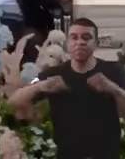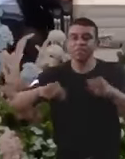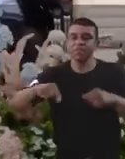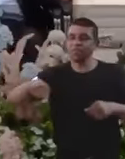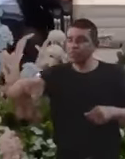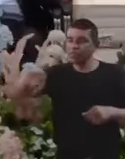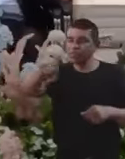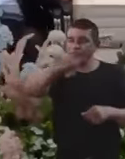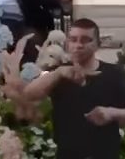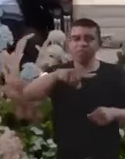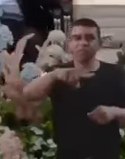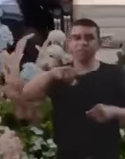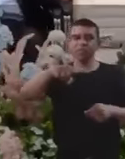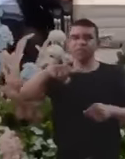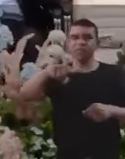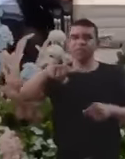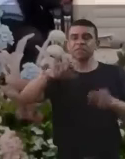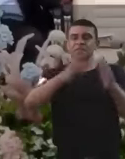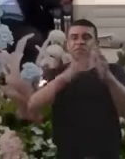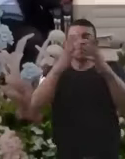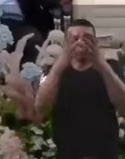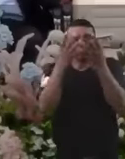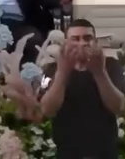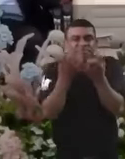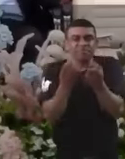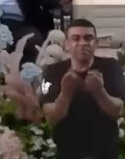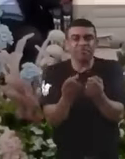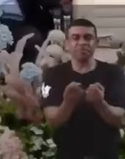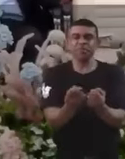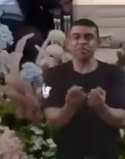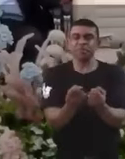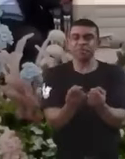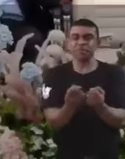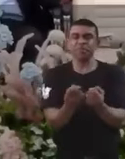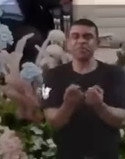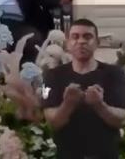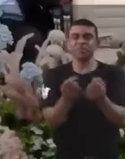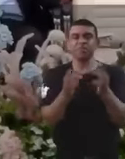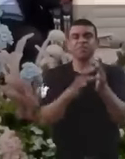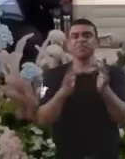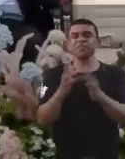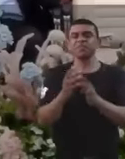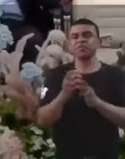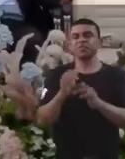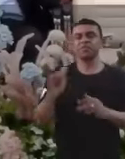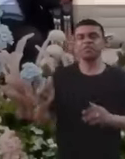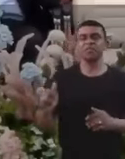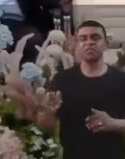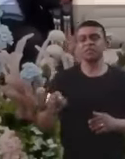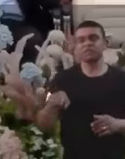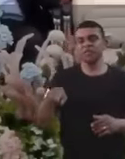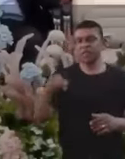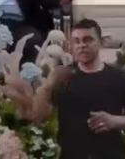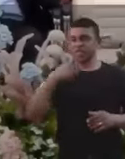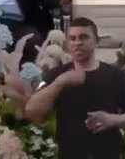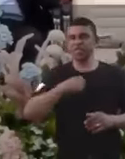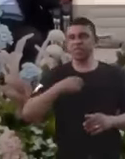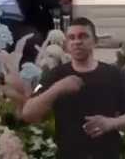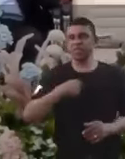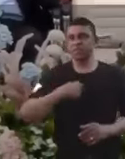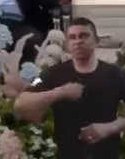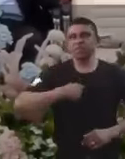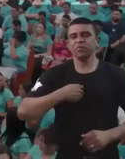uma pancada de quina. Quem falou para tu que eu sou juiz teu? Está aqui, ó,